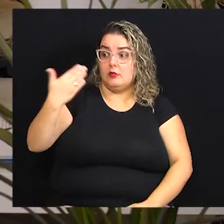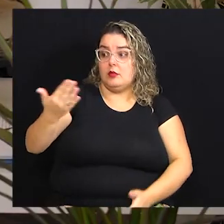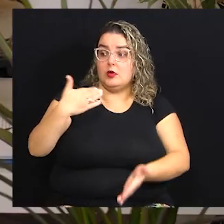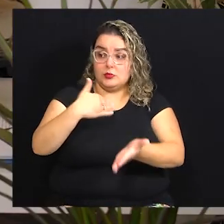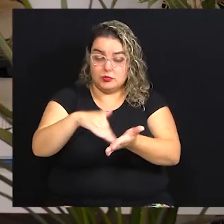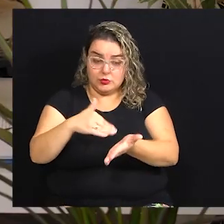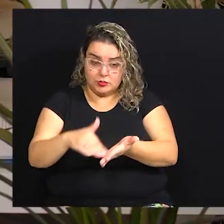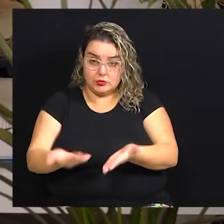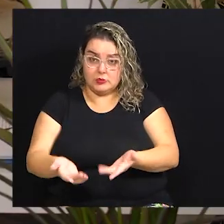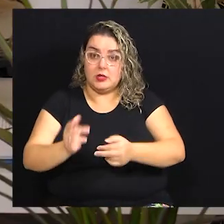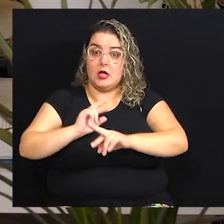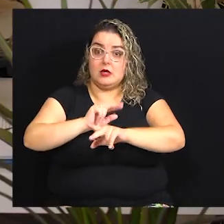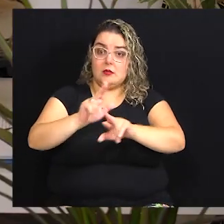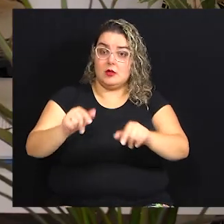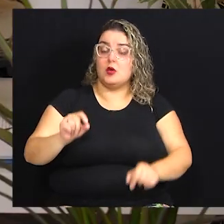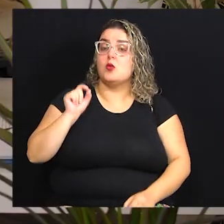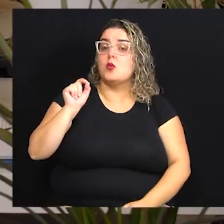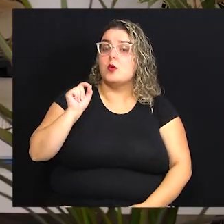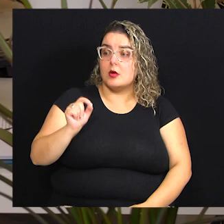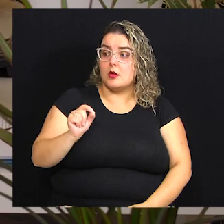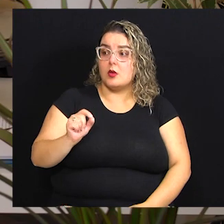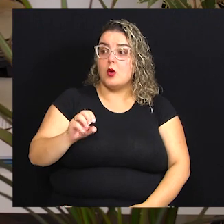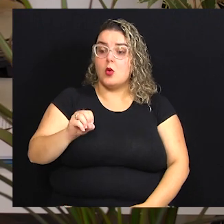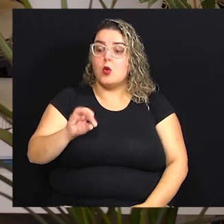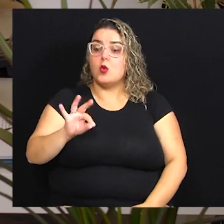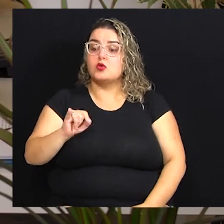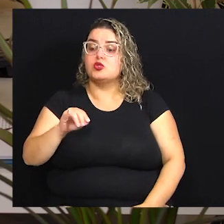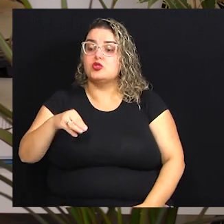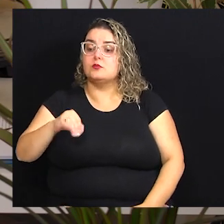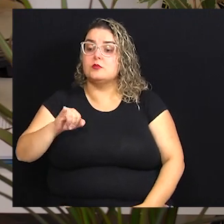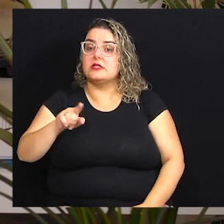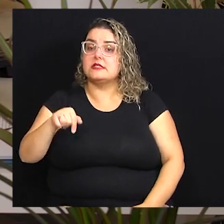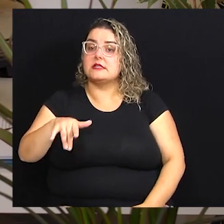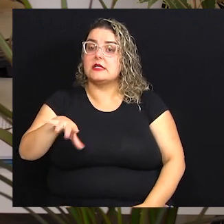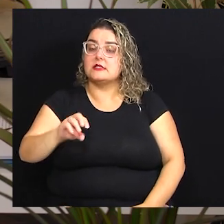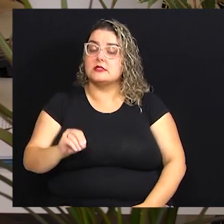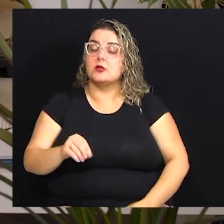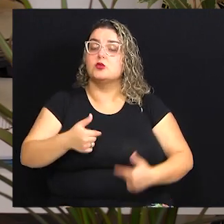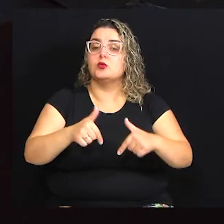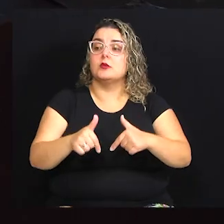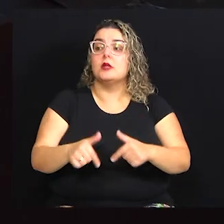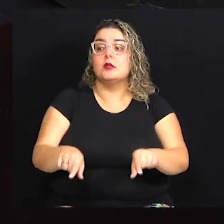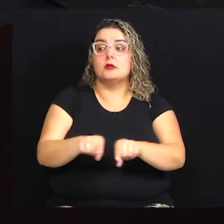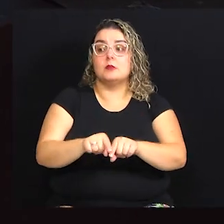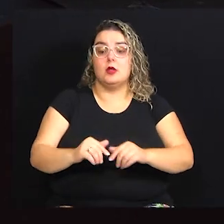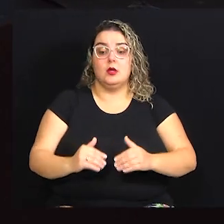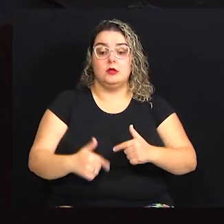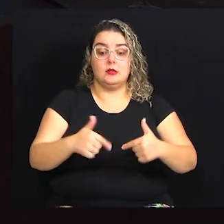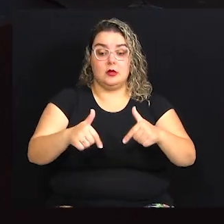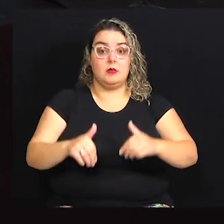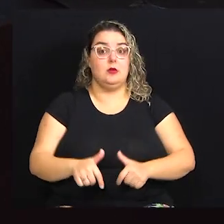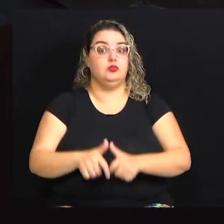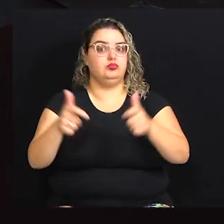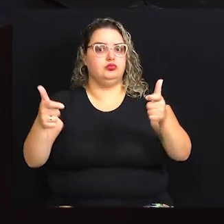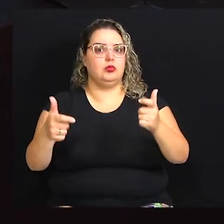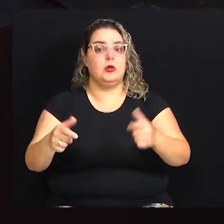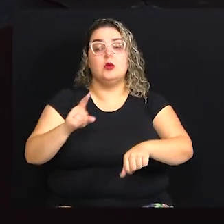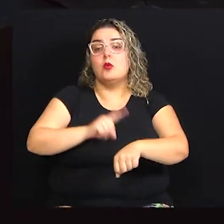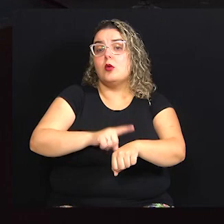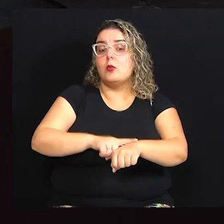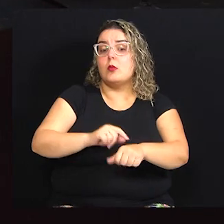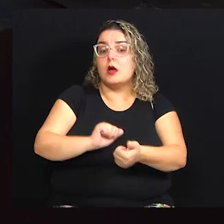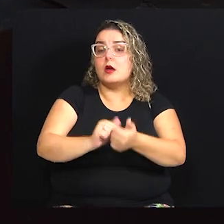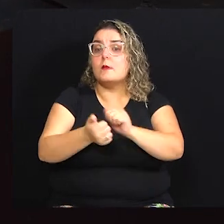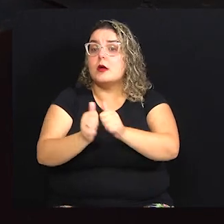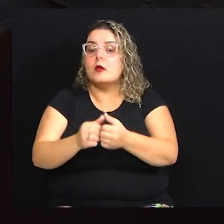do escritório. Entre elas estão a otimização do trabalho e o aumento da produtividade. Também escalas flexíveis